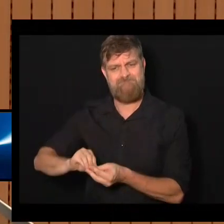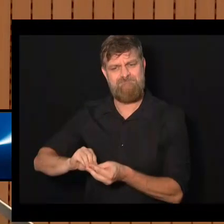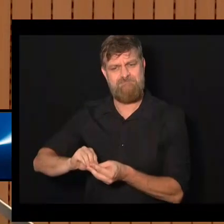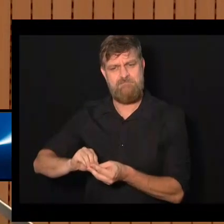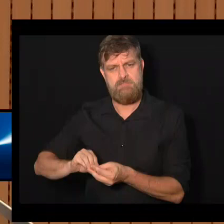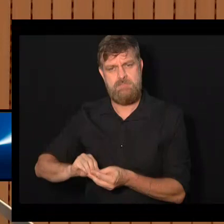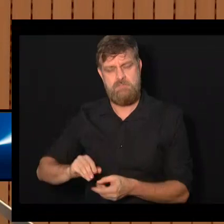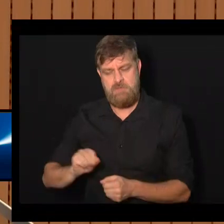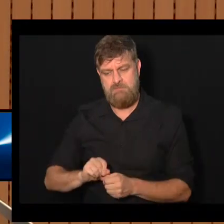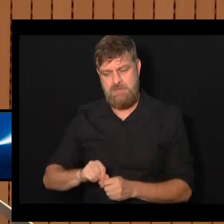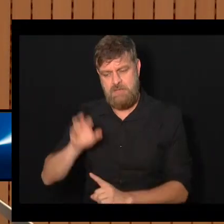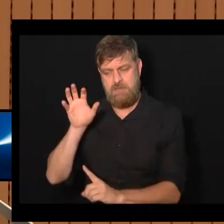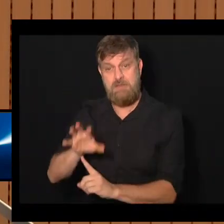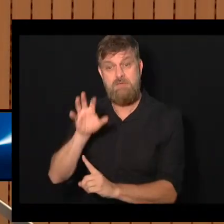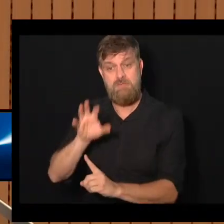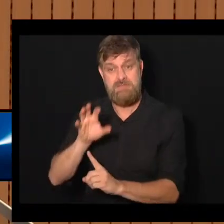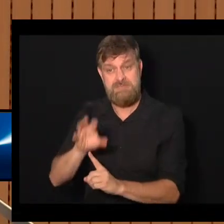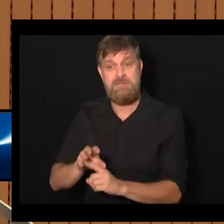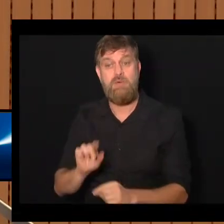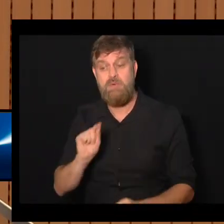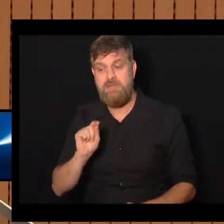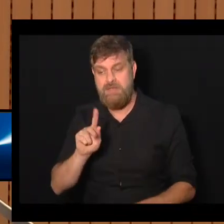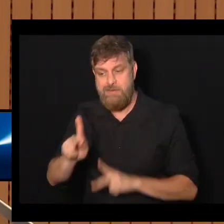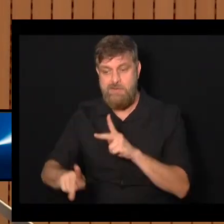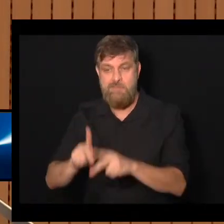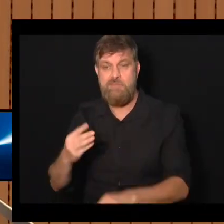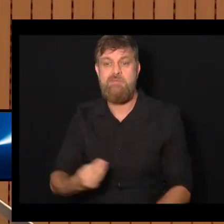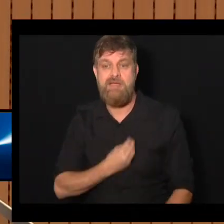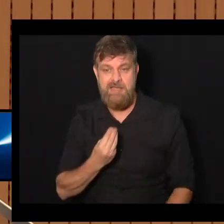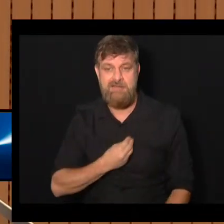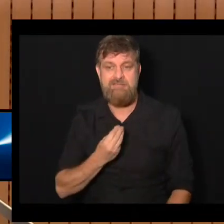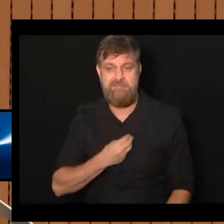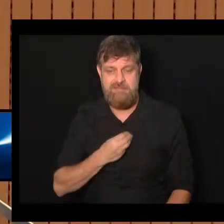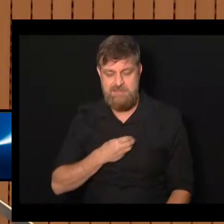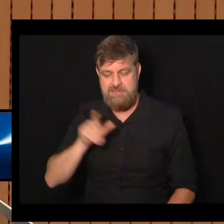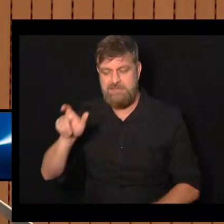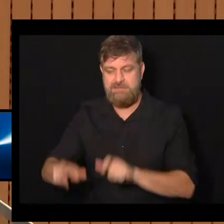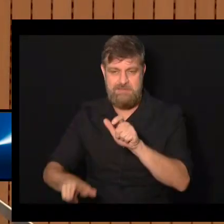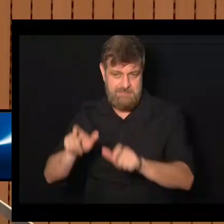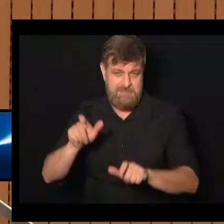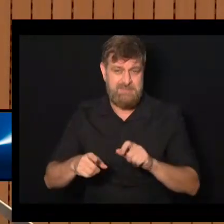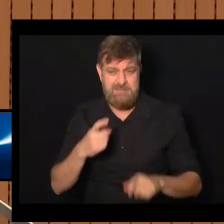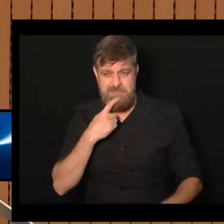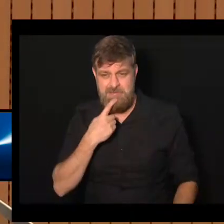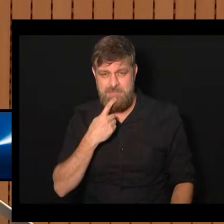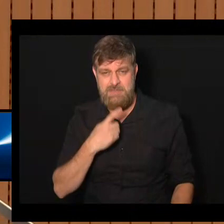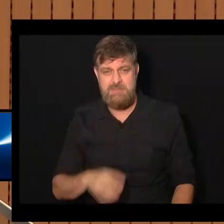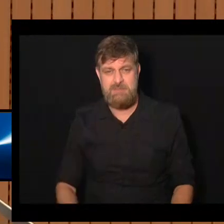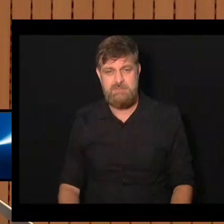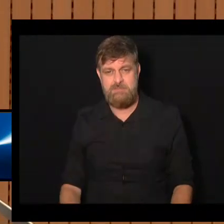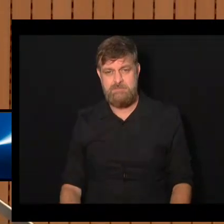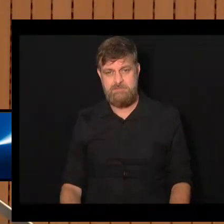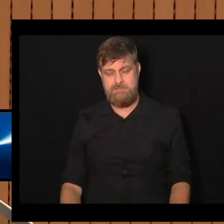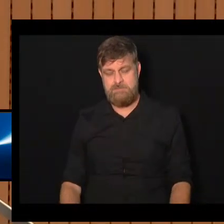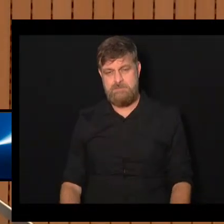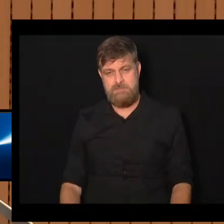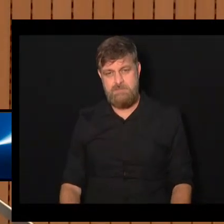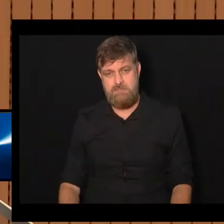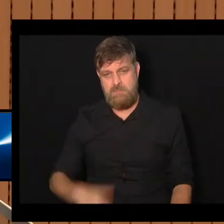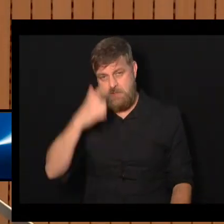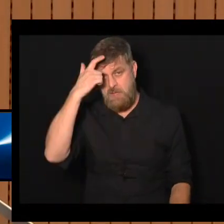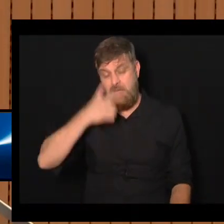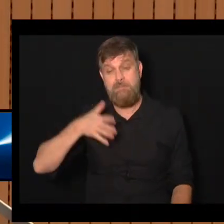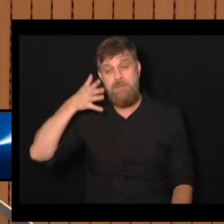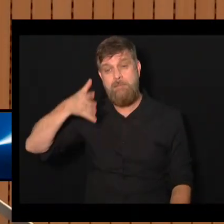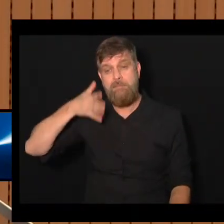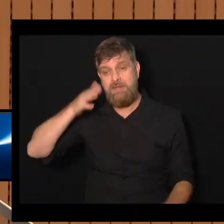vão influenciar diretamente na vida de milhares e milhares de pessoas em nossa cidade, para o bem. Mas a minha fala aqui